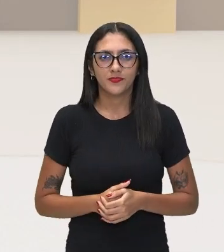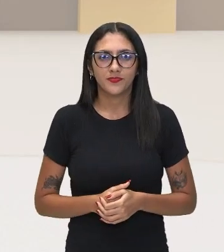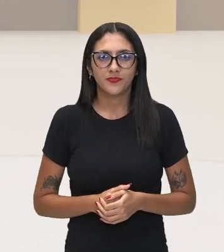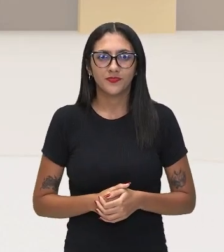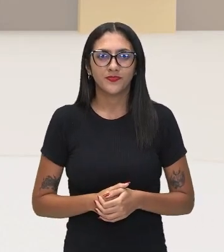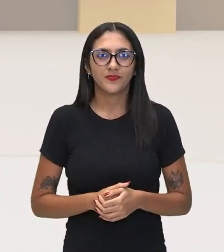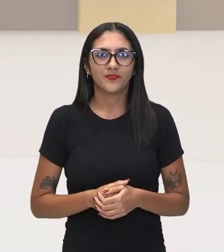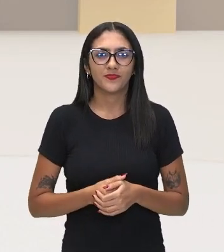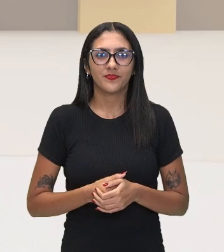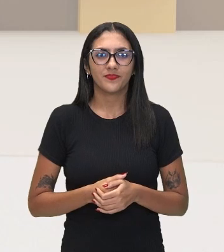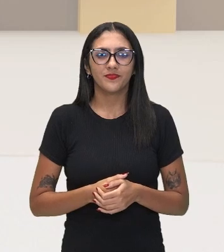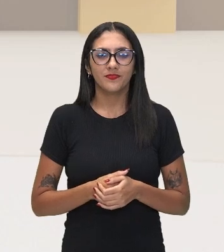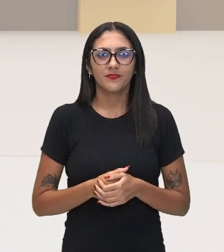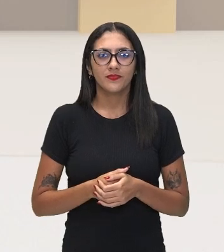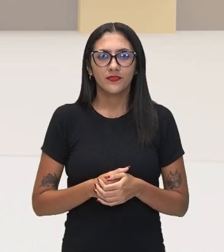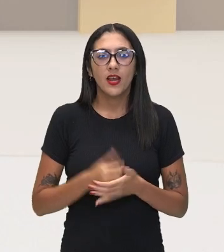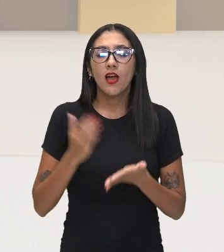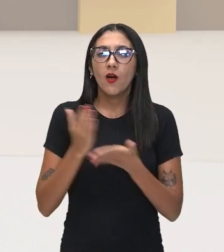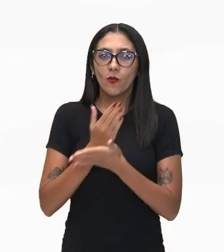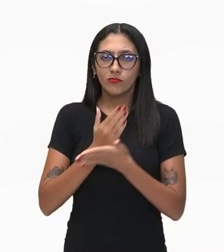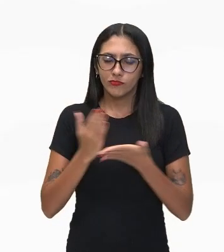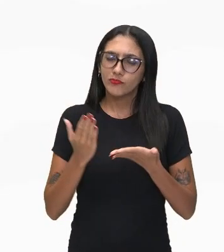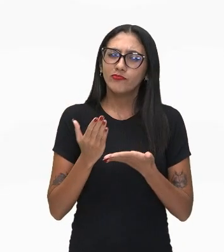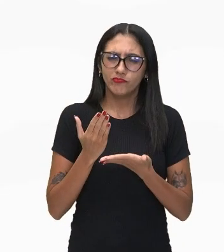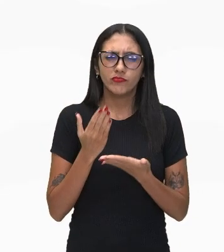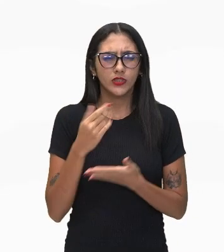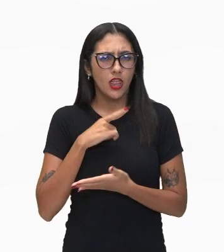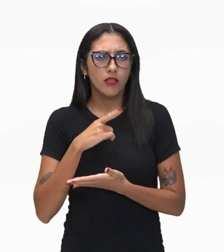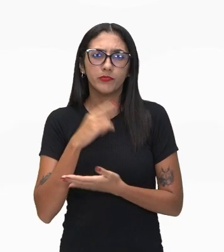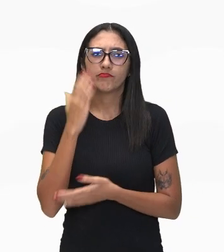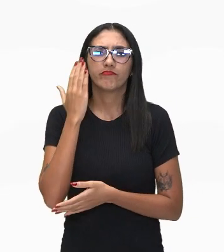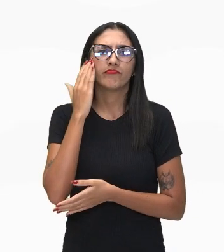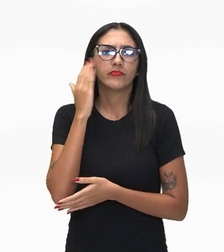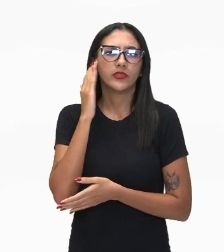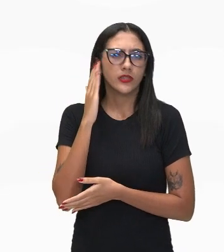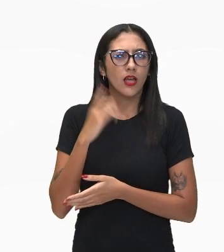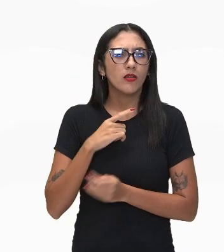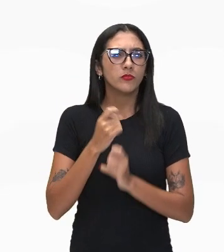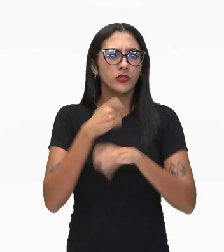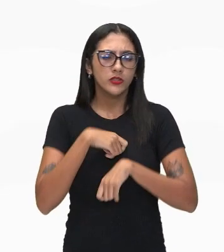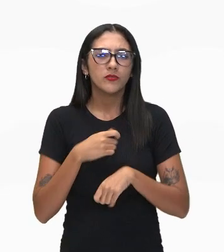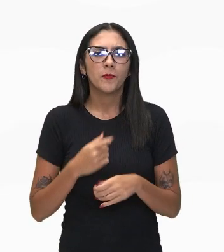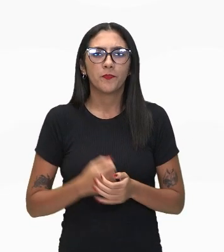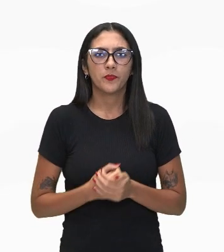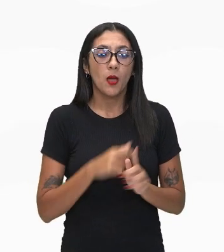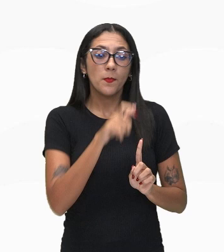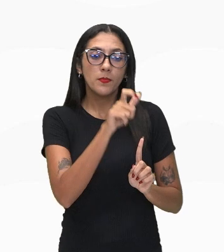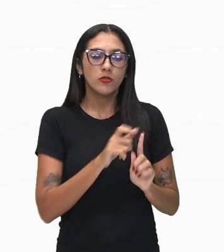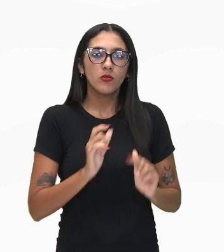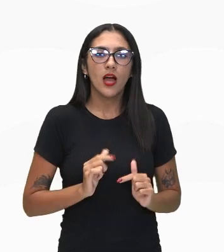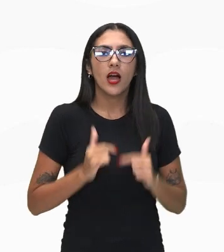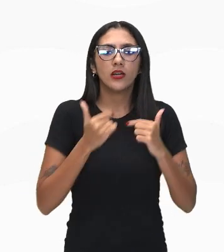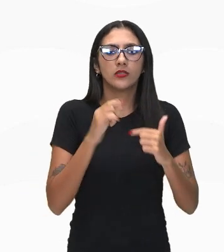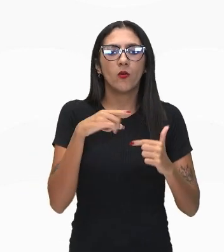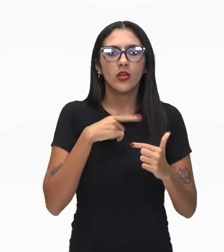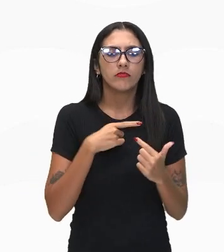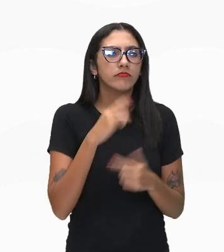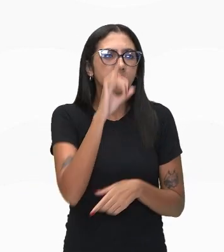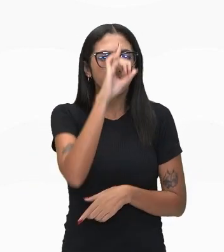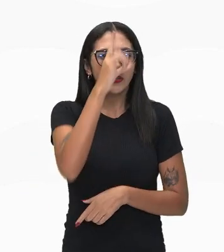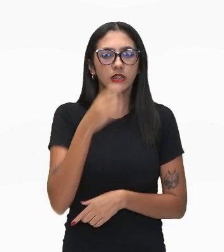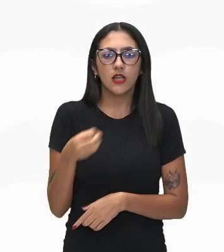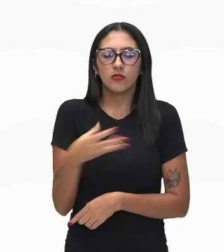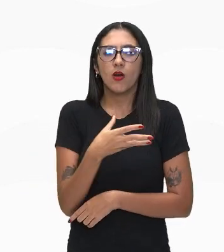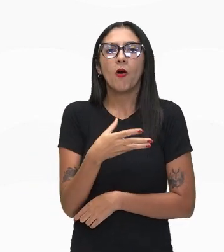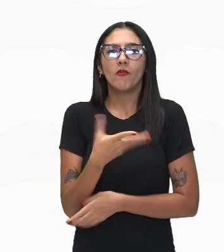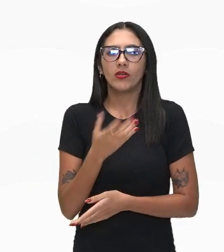Gabi. Olha só, alguns também entendem aí, né, como empreendedor quem começa algo novo, né? Tipo,